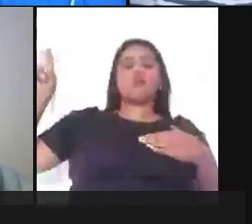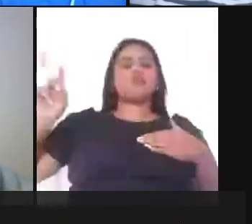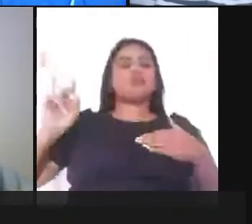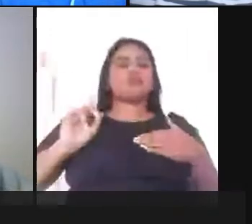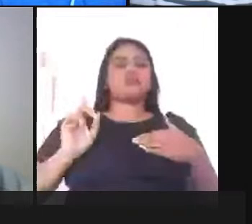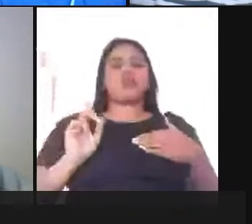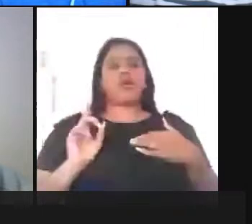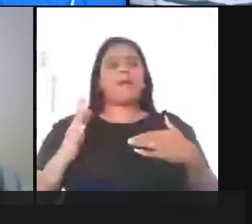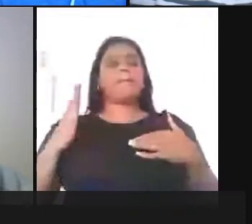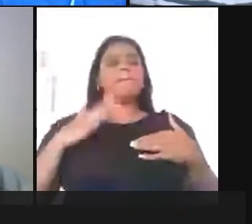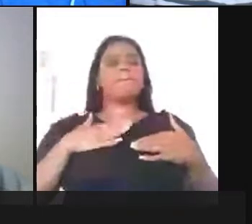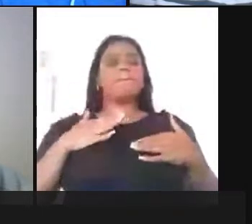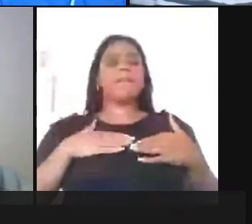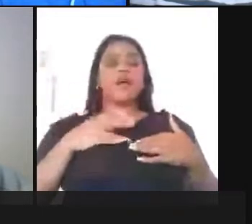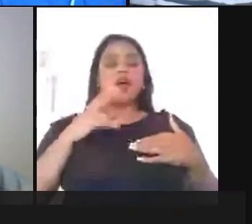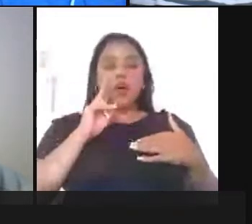olhar